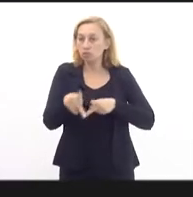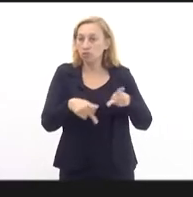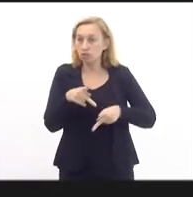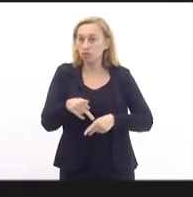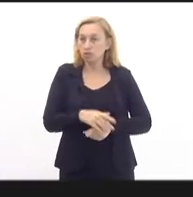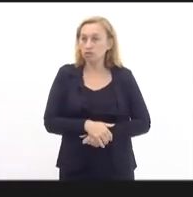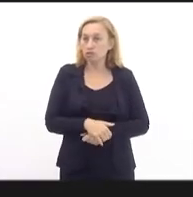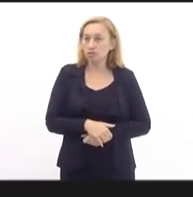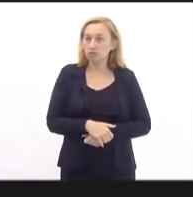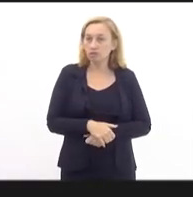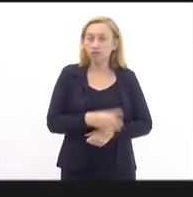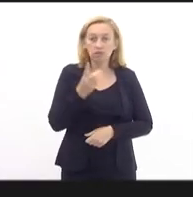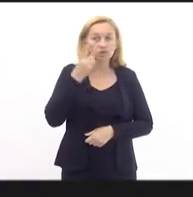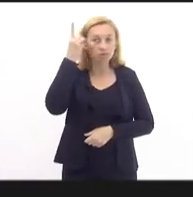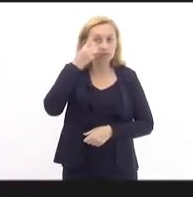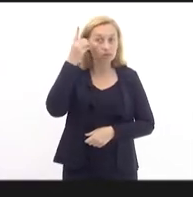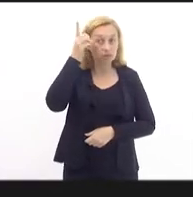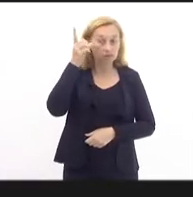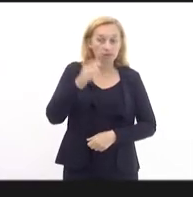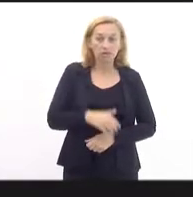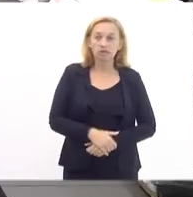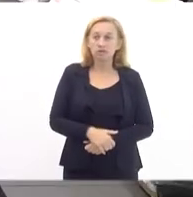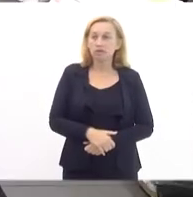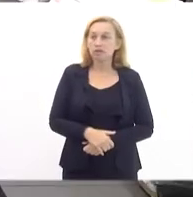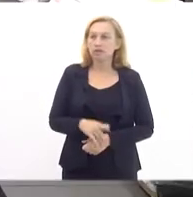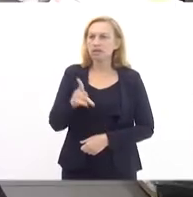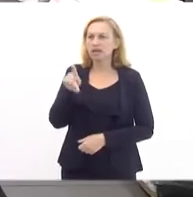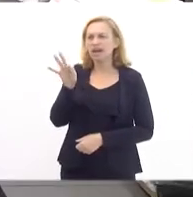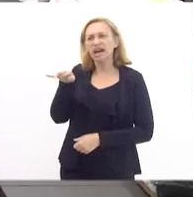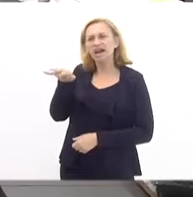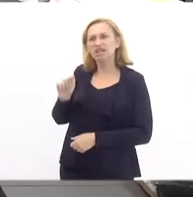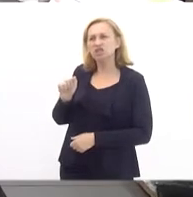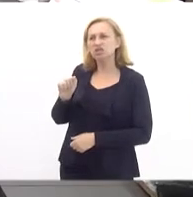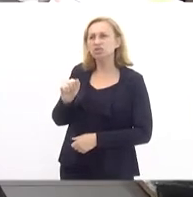Seria isso, deputada Lucinha. Kátia, o